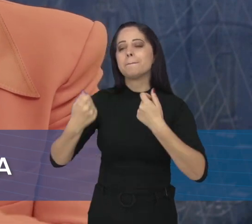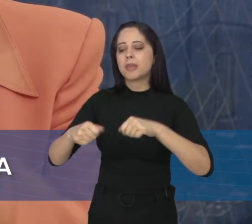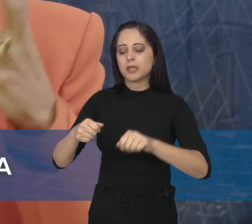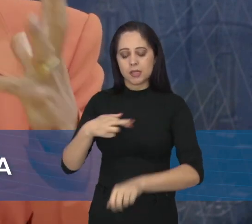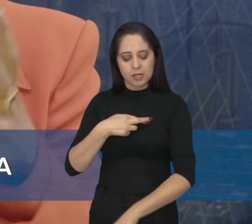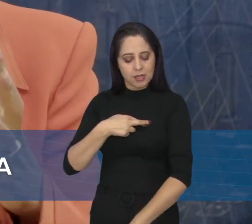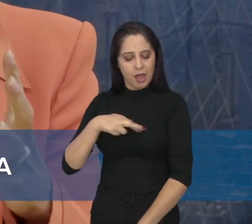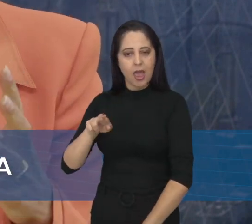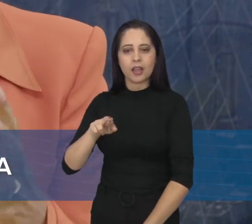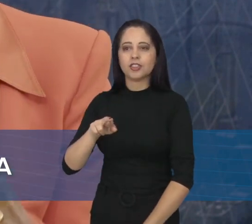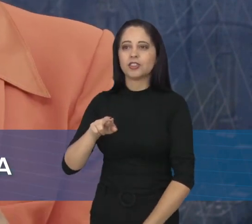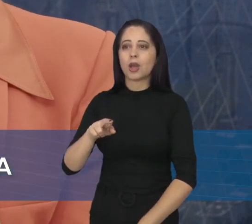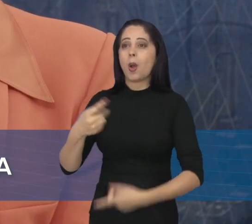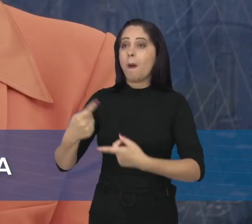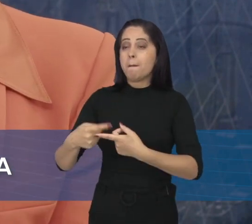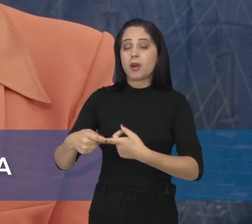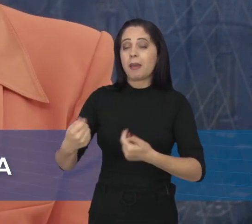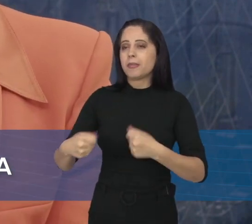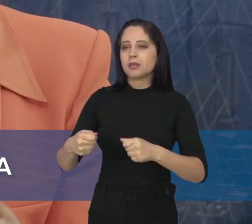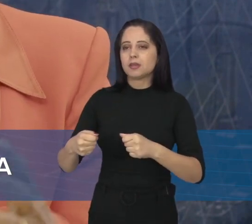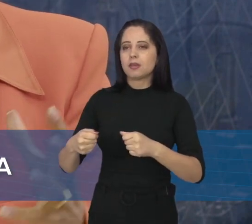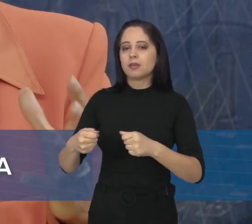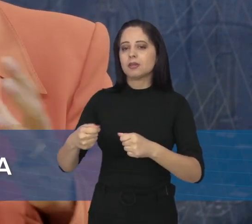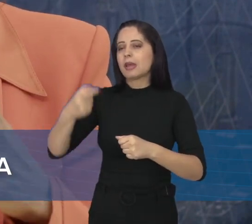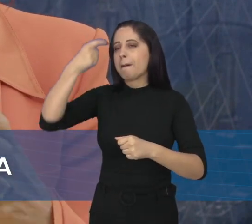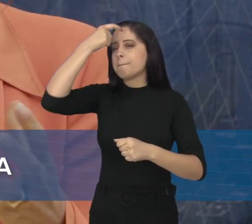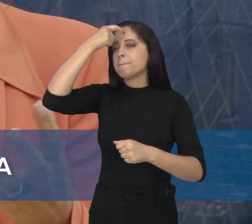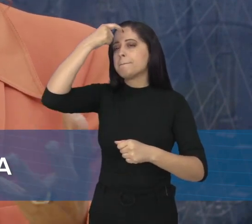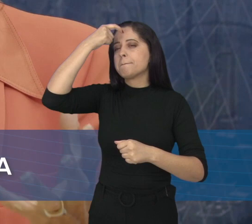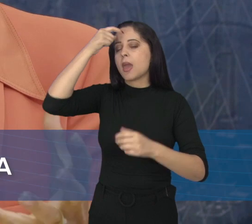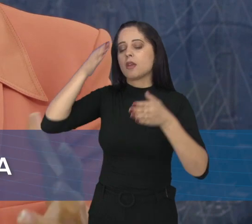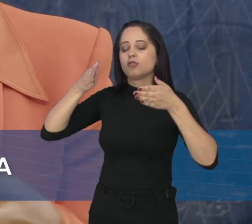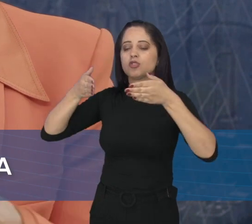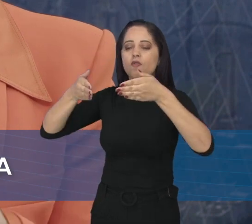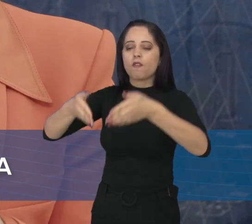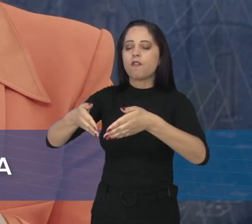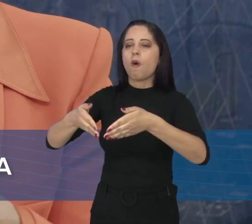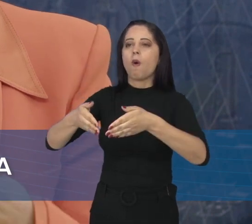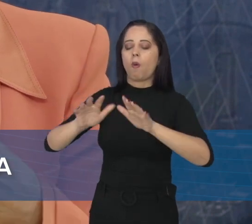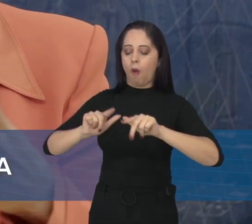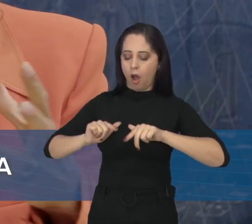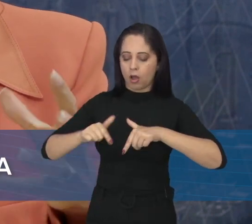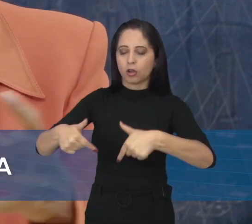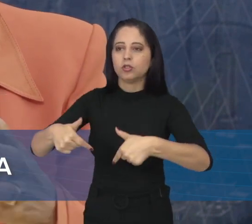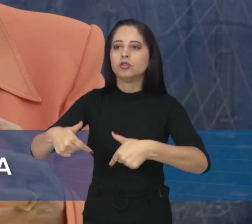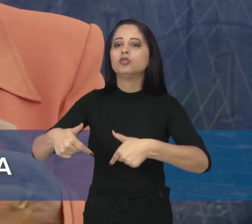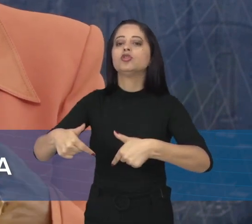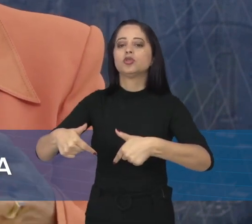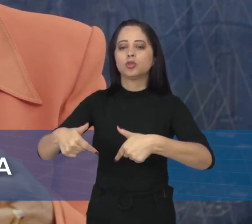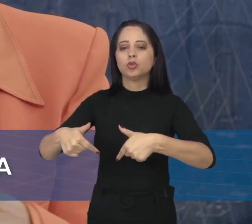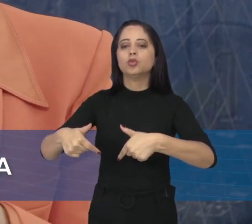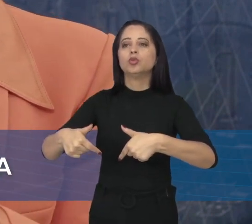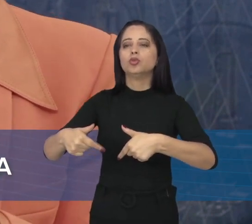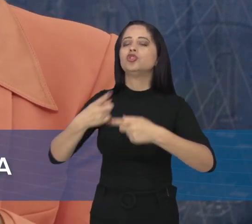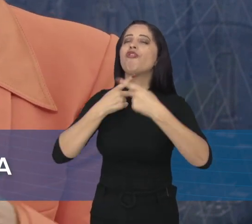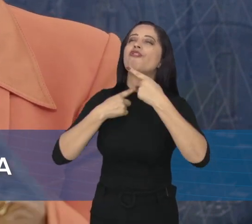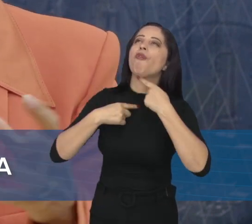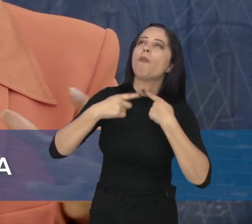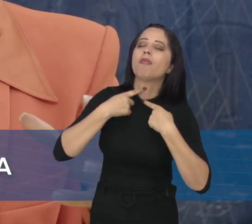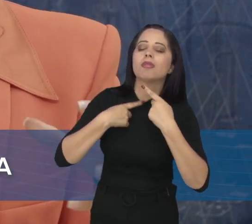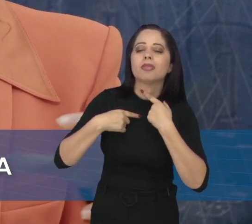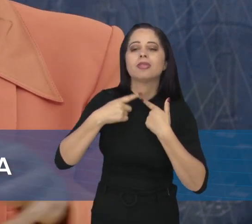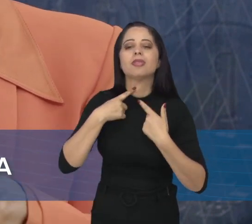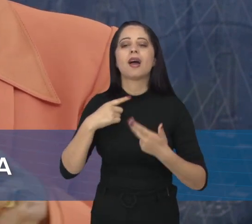religião para ordenar isso no nosso pensamento, ordenar isso nas nossas reações, ordenar isso nos nossos desejos,